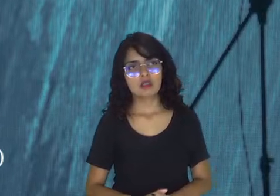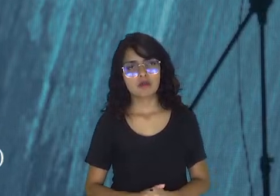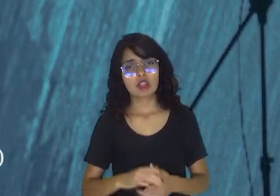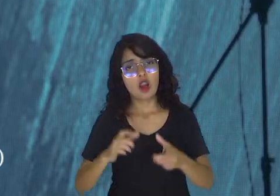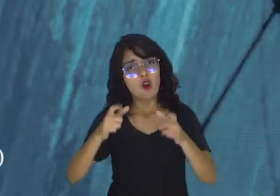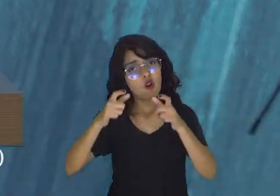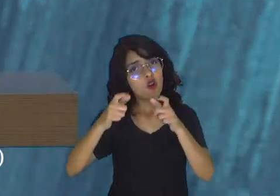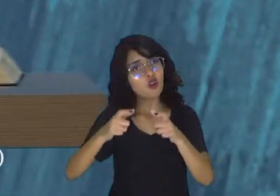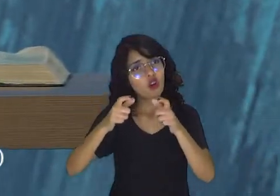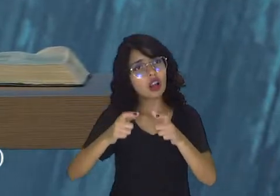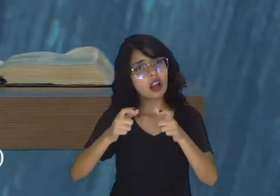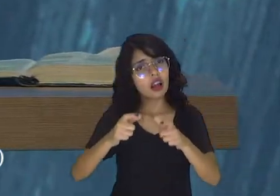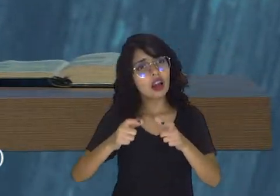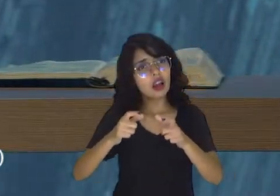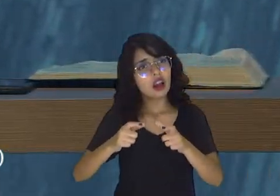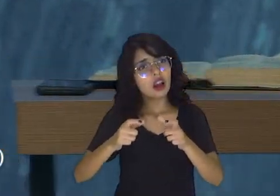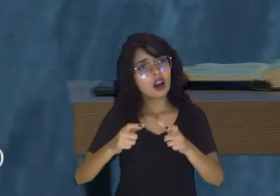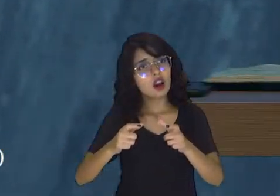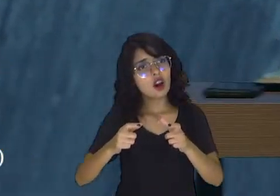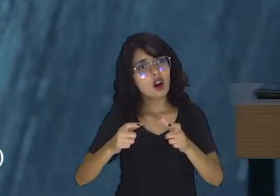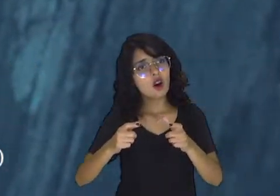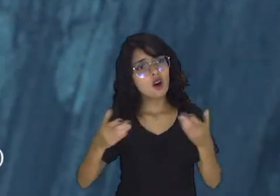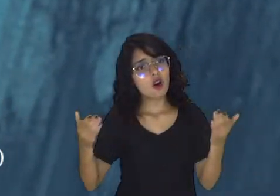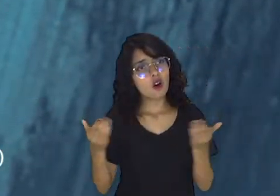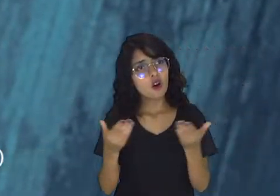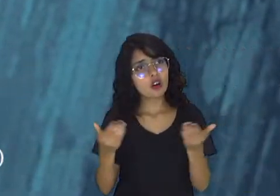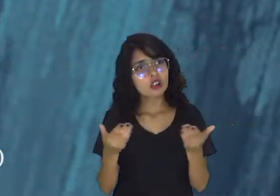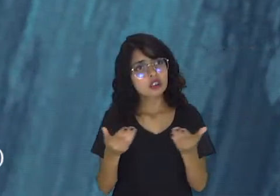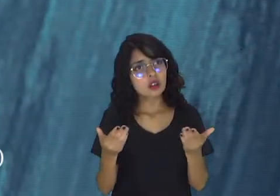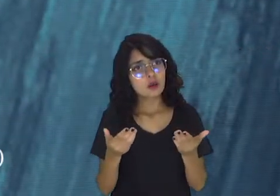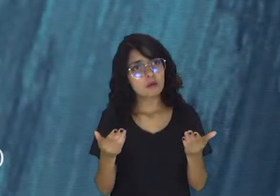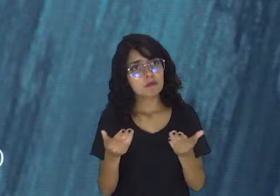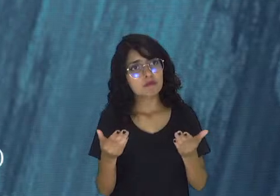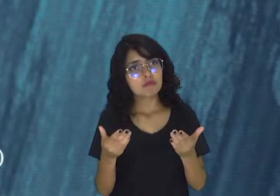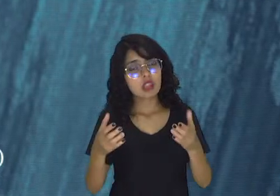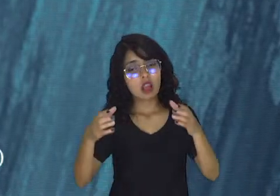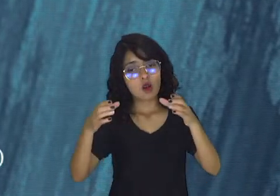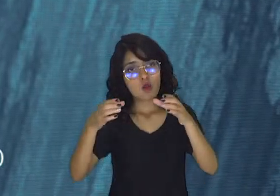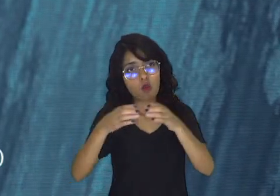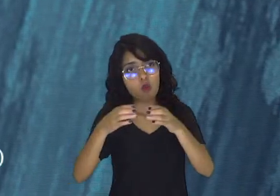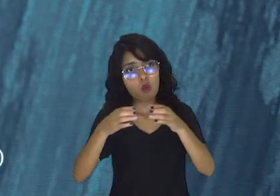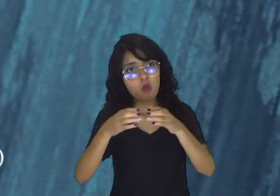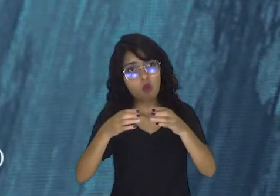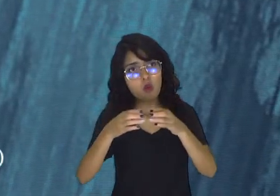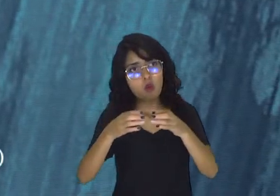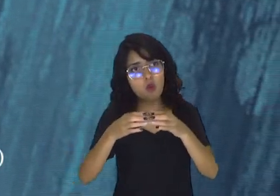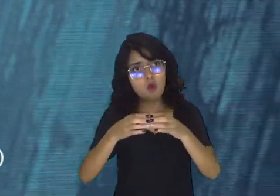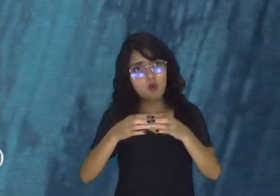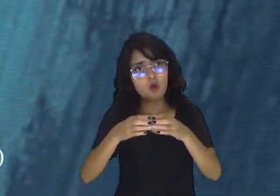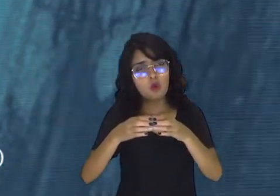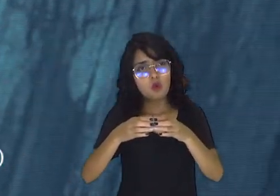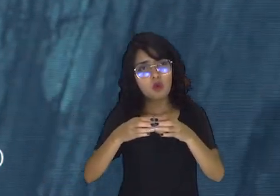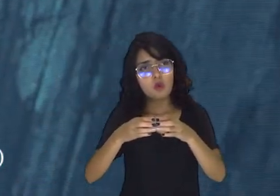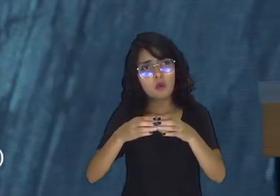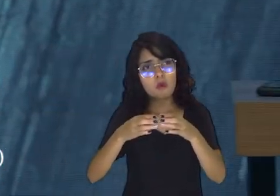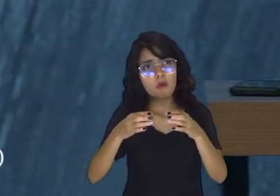hoje, onde haja o maior ajuntamento de incrédulos,